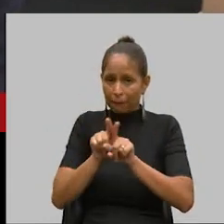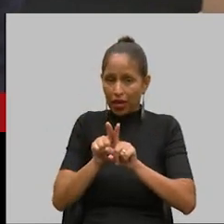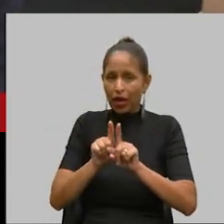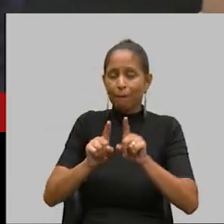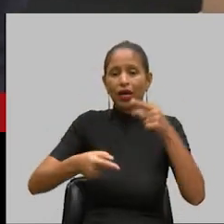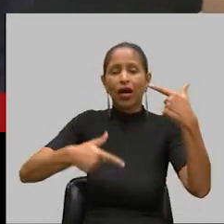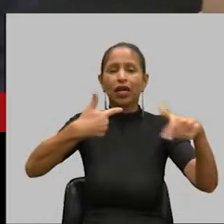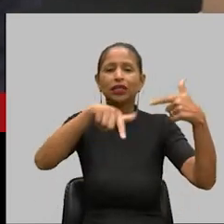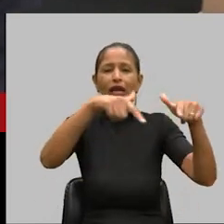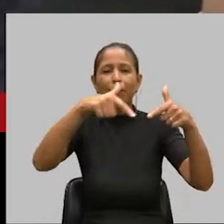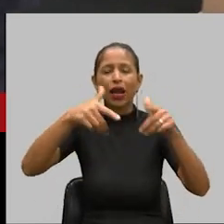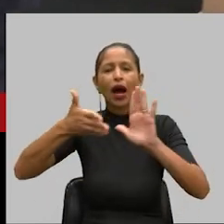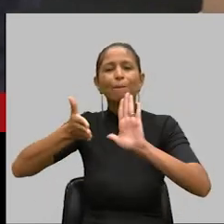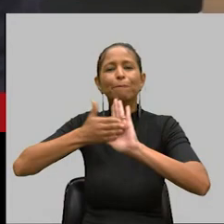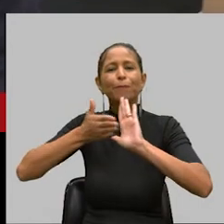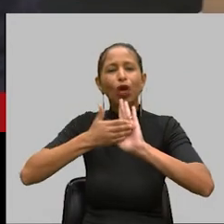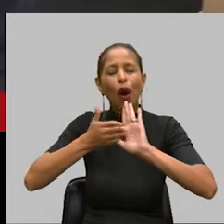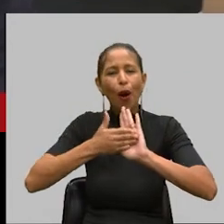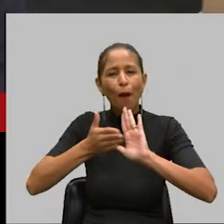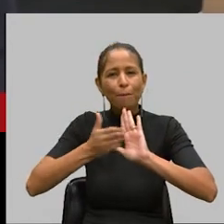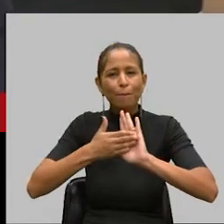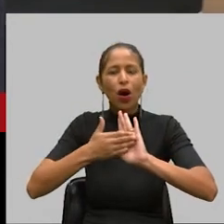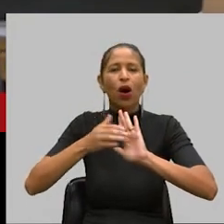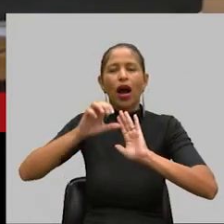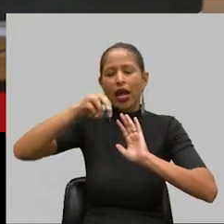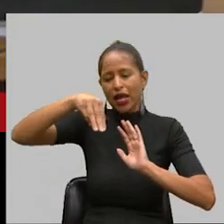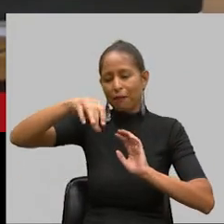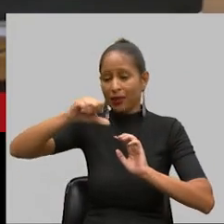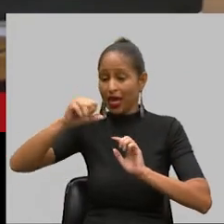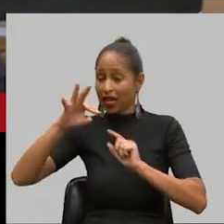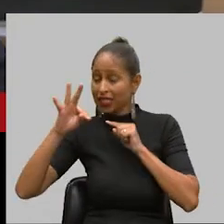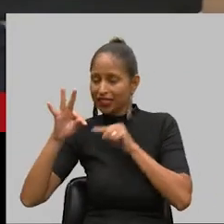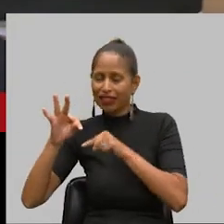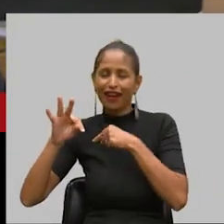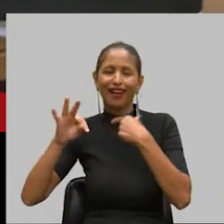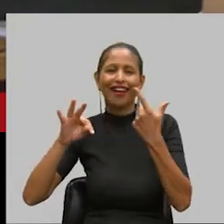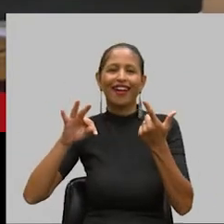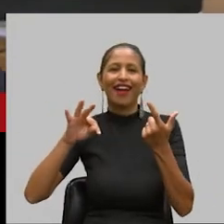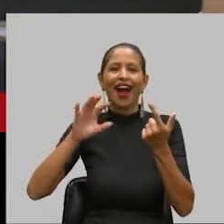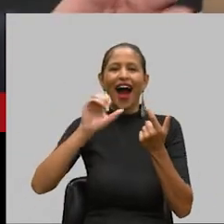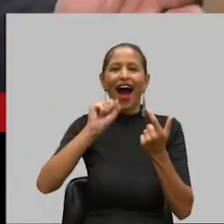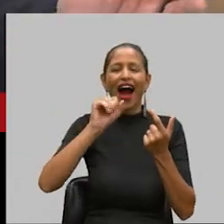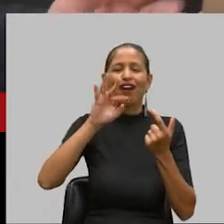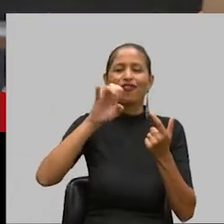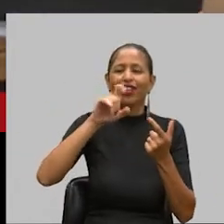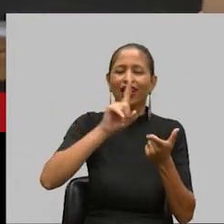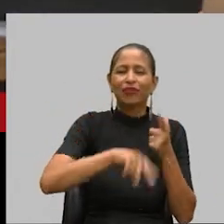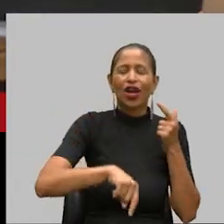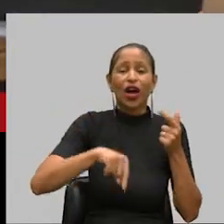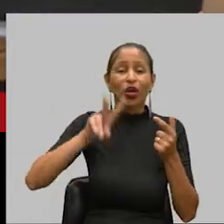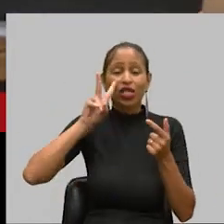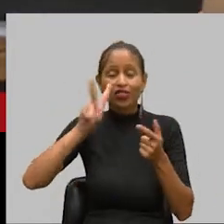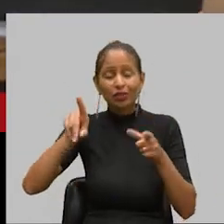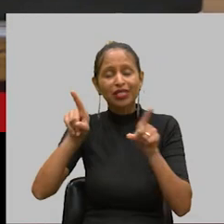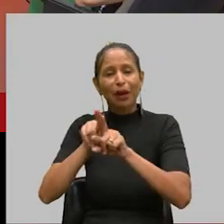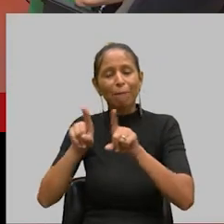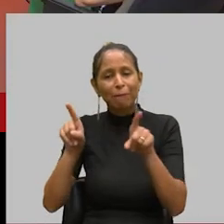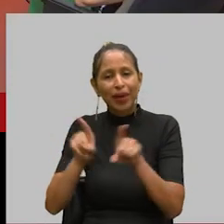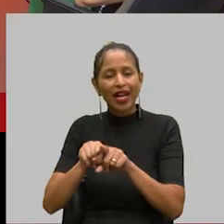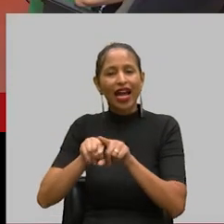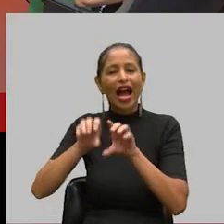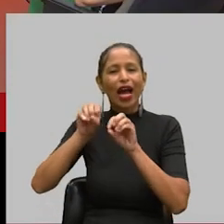trabalhar essas propostas que vieram desde o MST desde a feta Eng nós ouvimos aqui também a